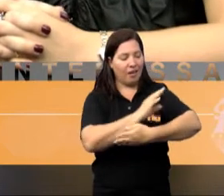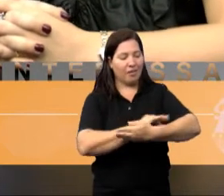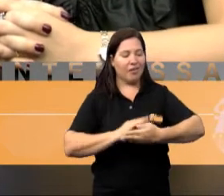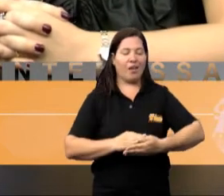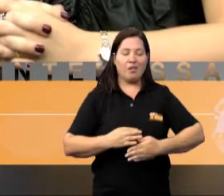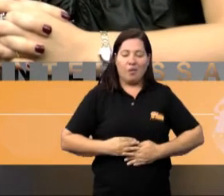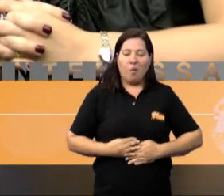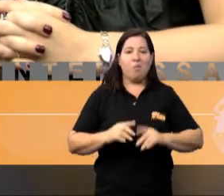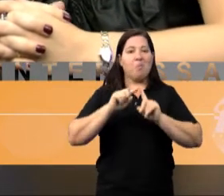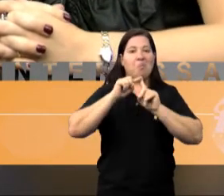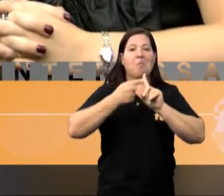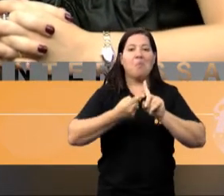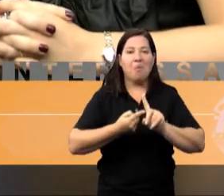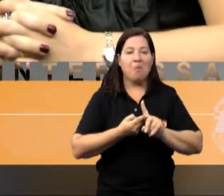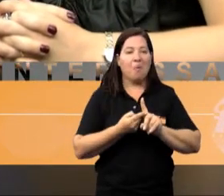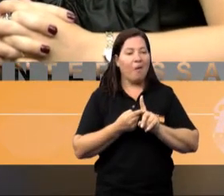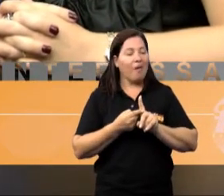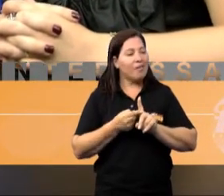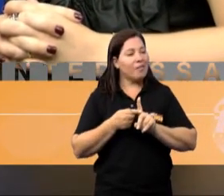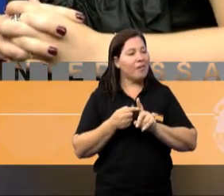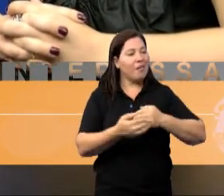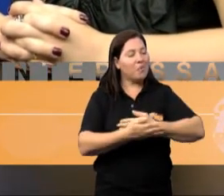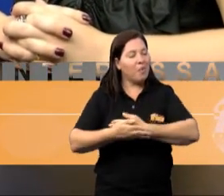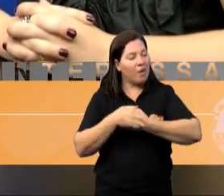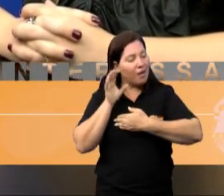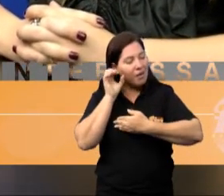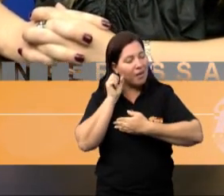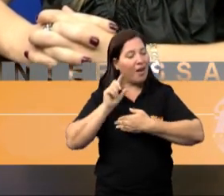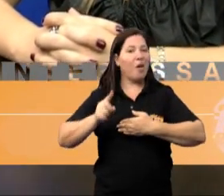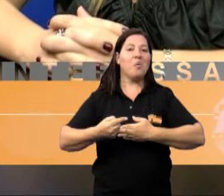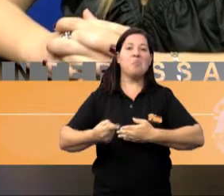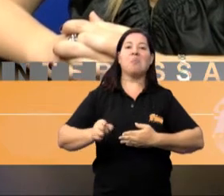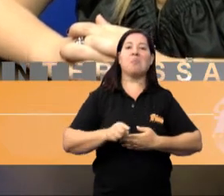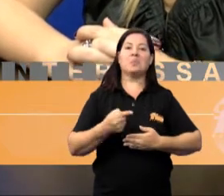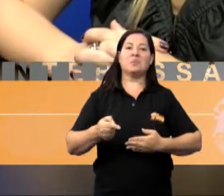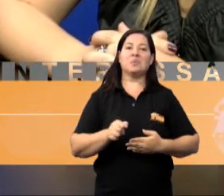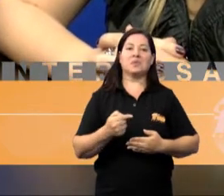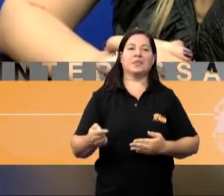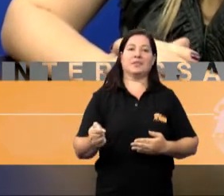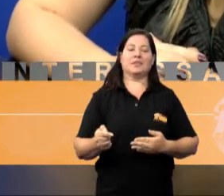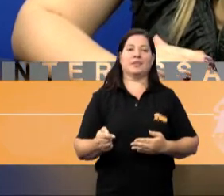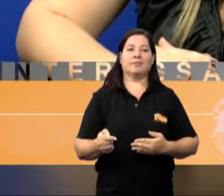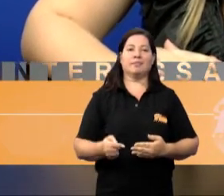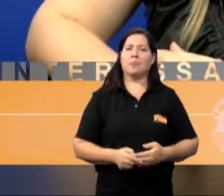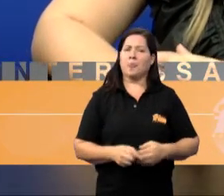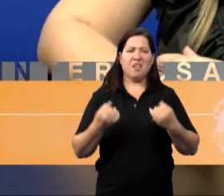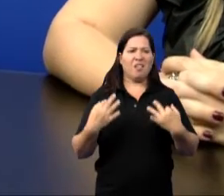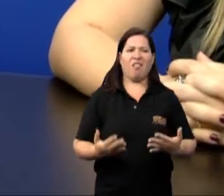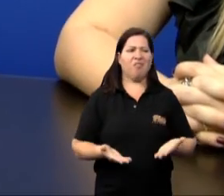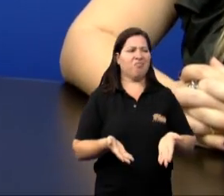músicas. Tocando músicas no útero. Então, não vamos falar aqui de quem está falhando na educação,